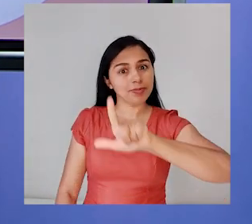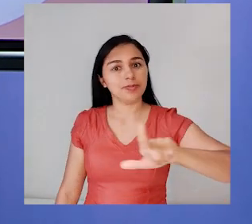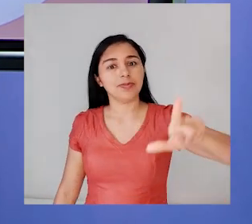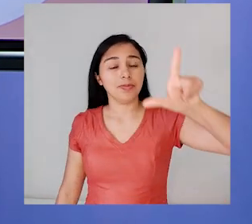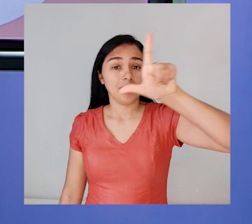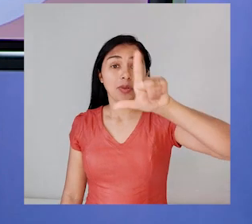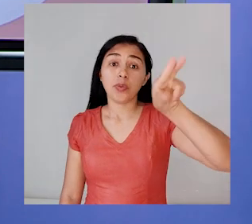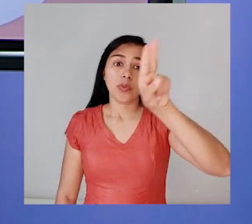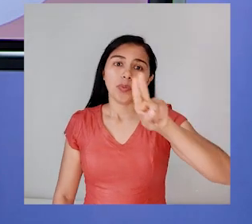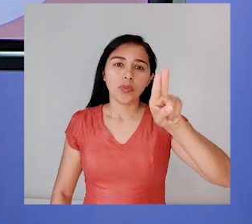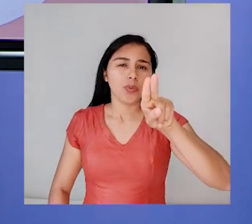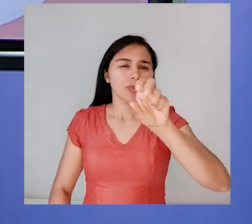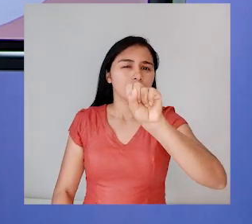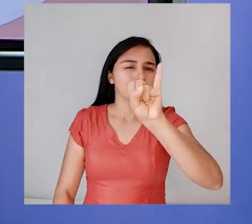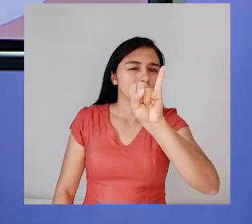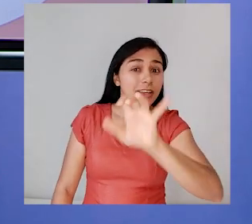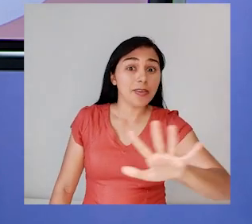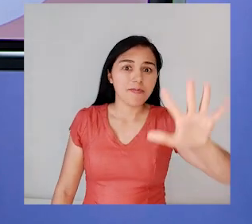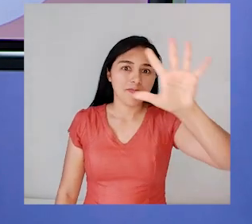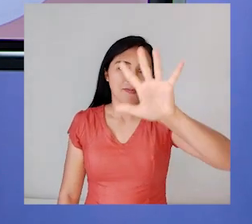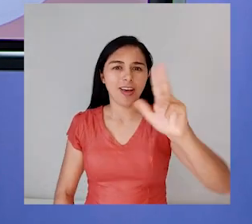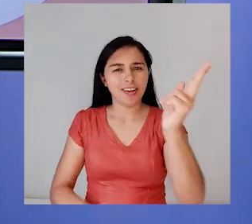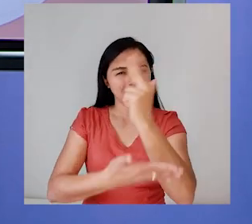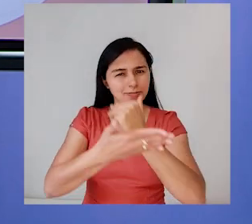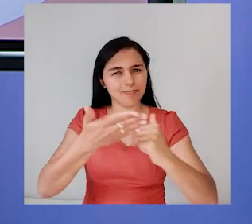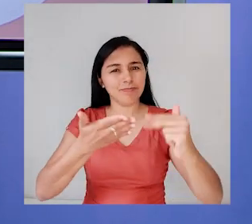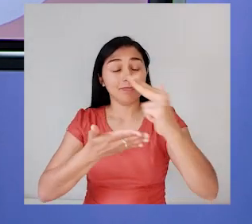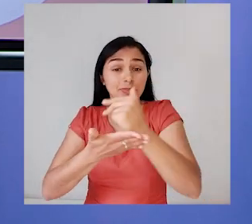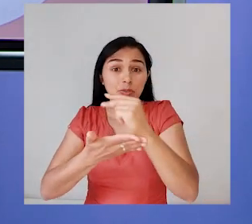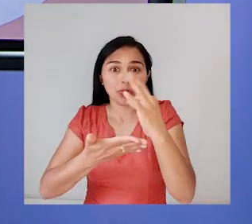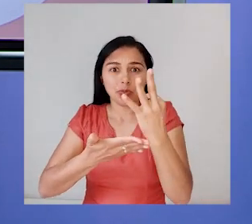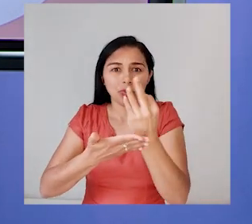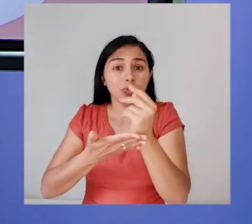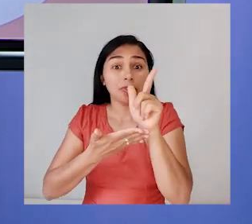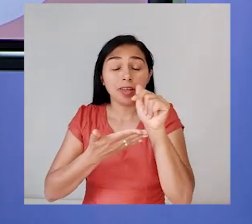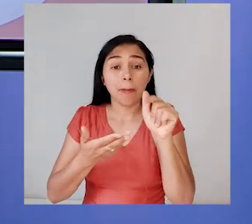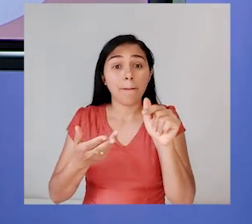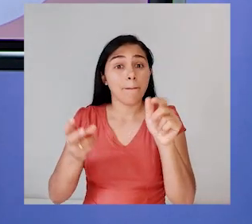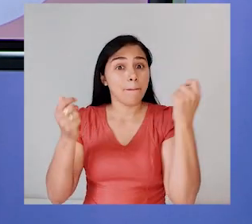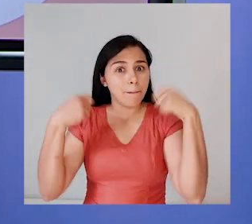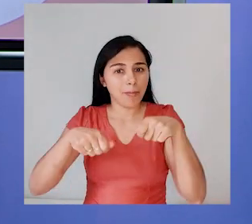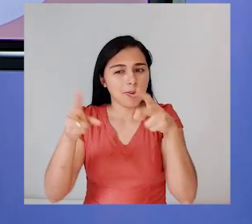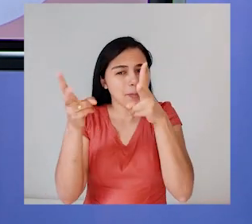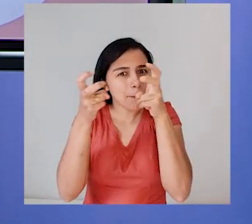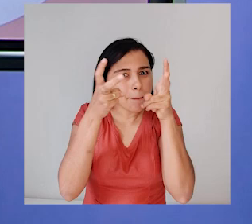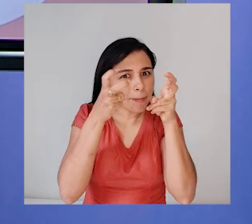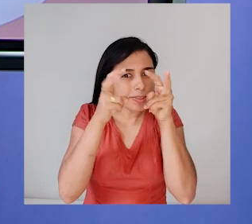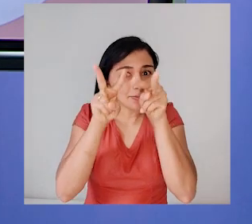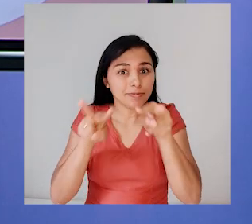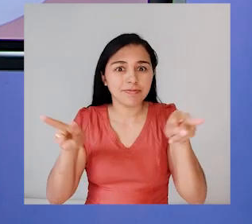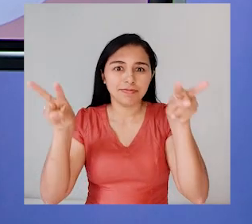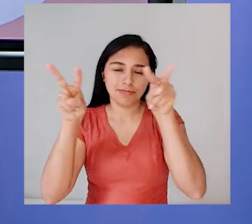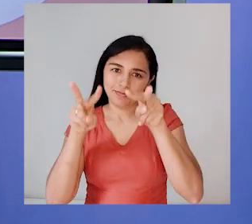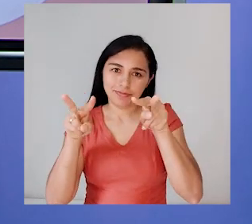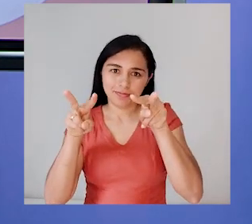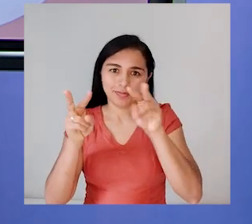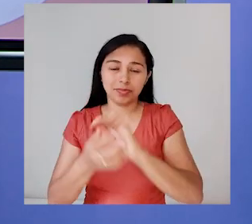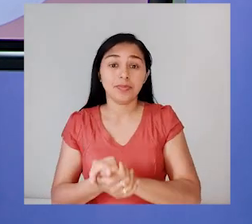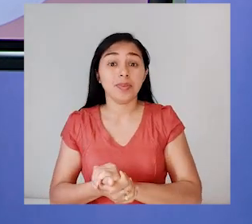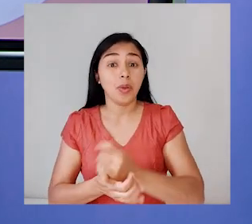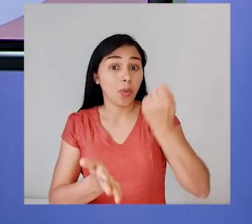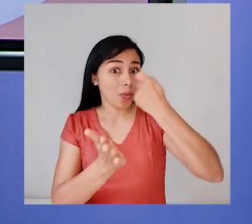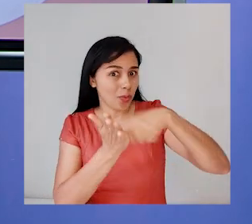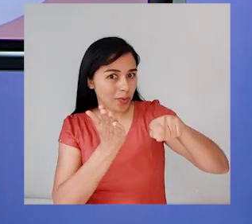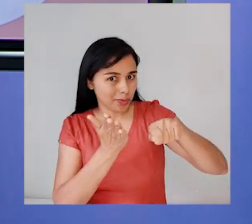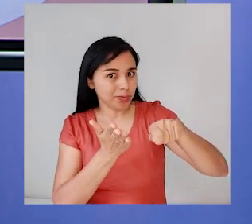e tudo que é capaz de ser captado pela visão ganham destaque. Então, o autor, ele usa os